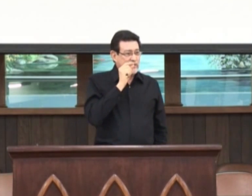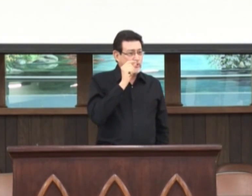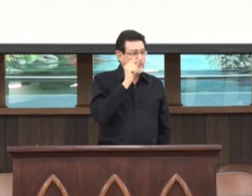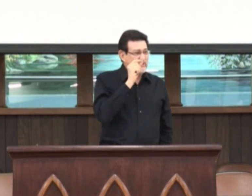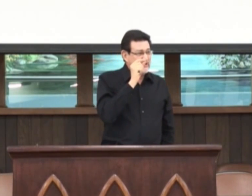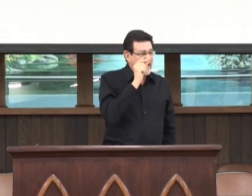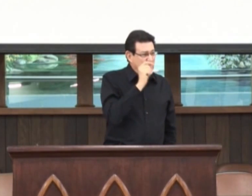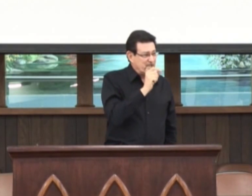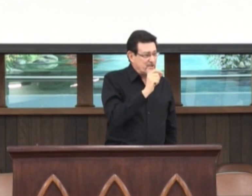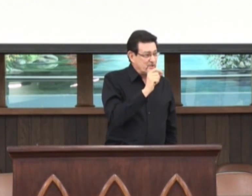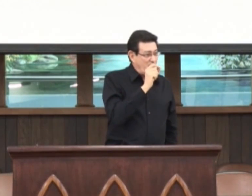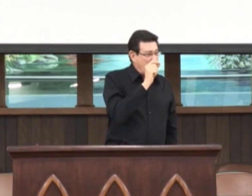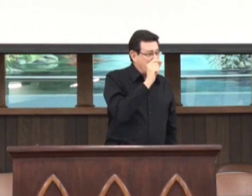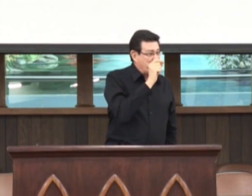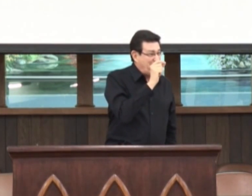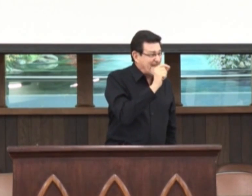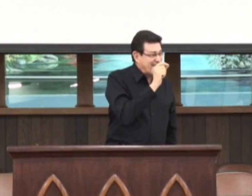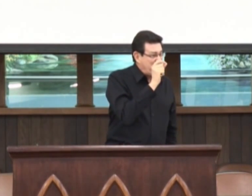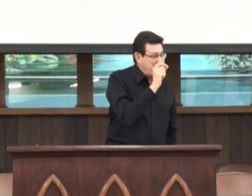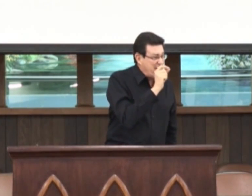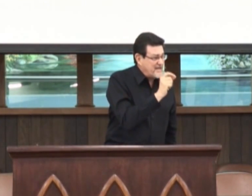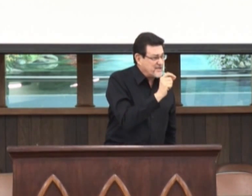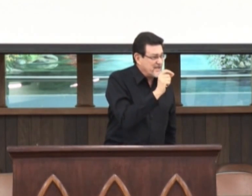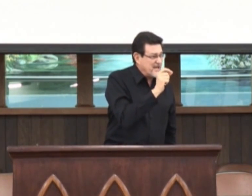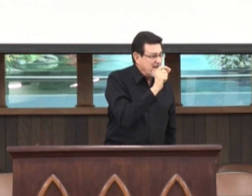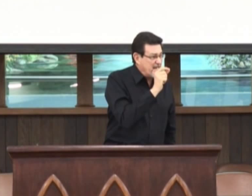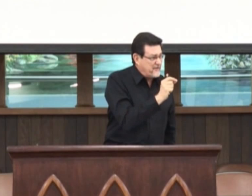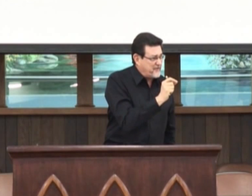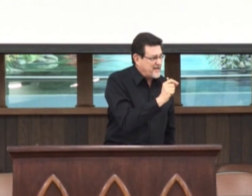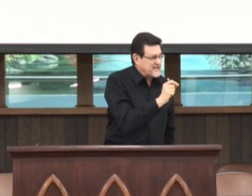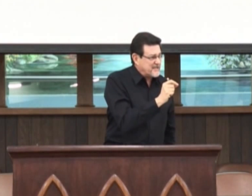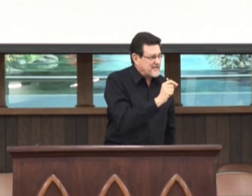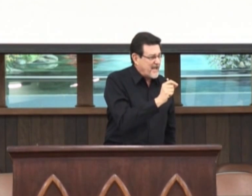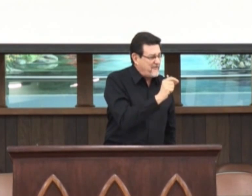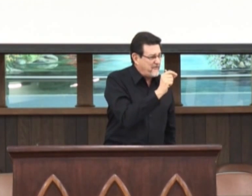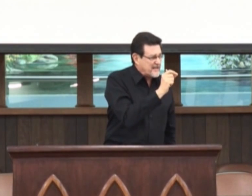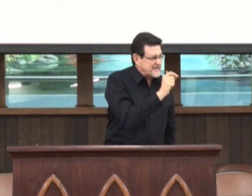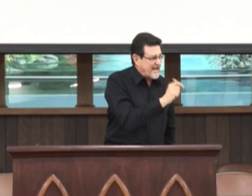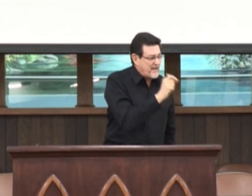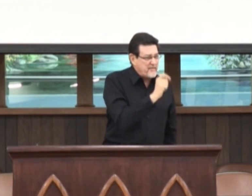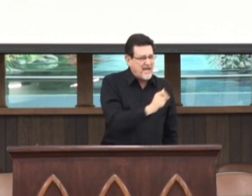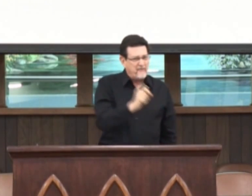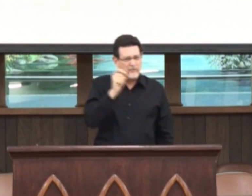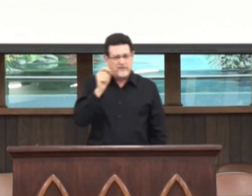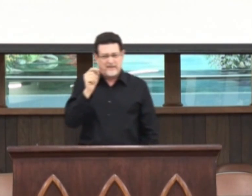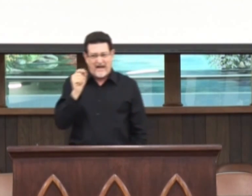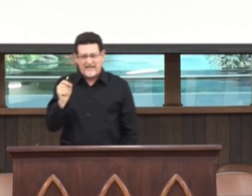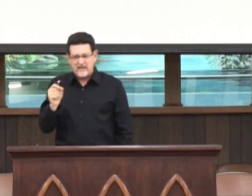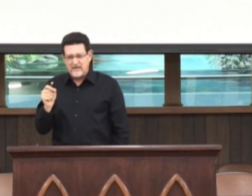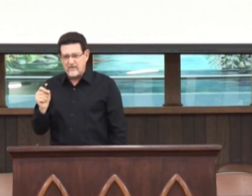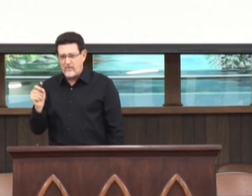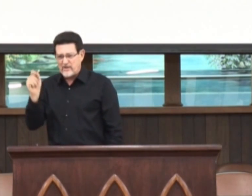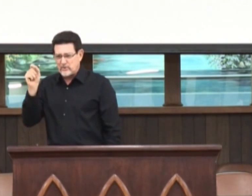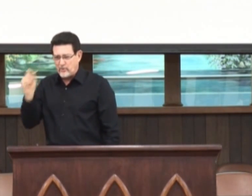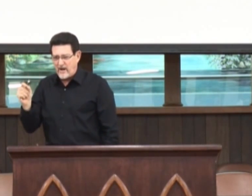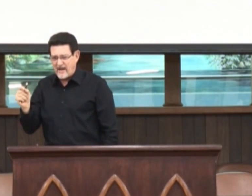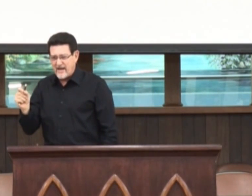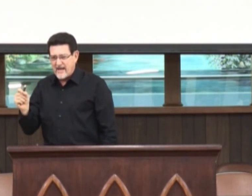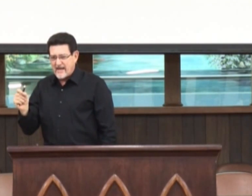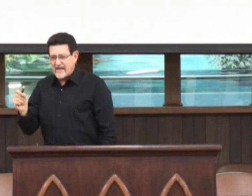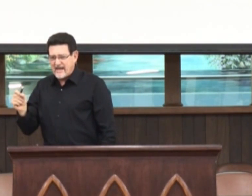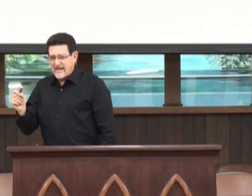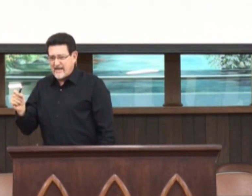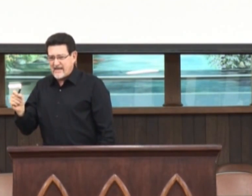Para que tu sejas completamente livre em fazer a minha vontade como a